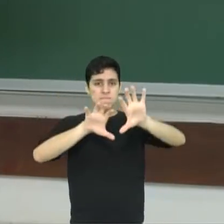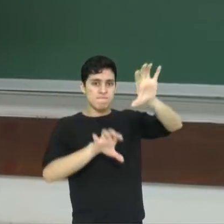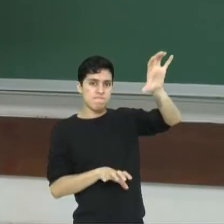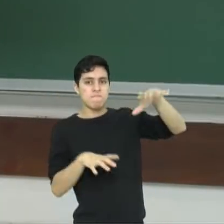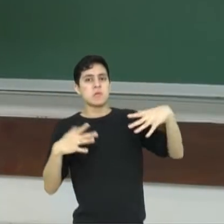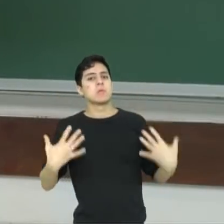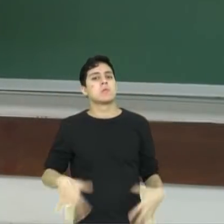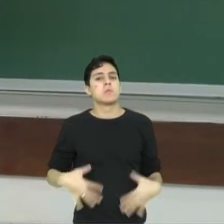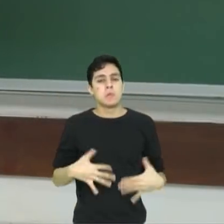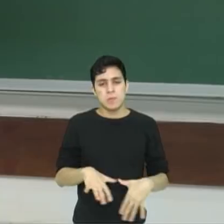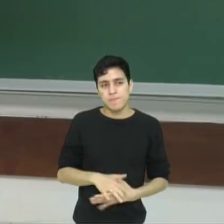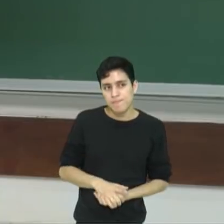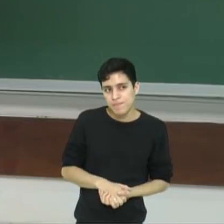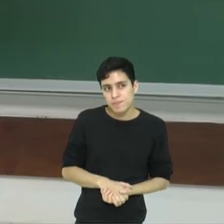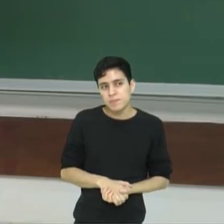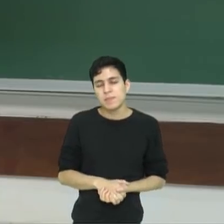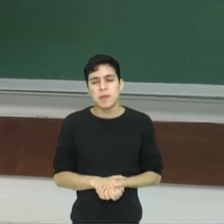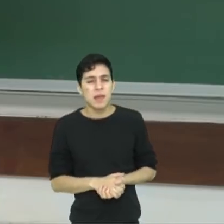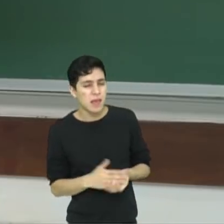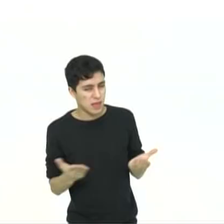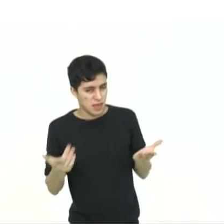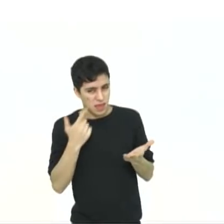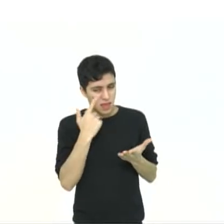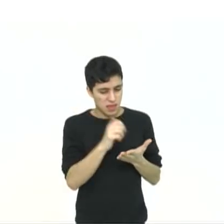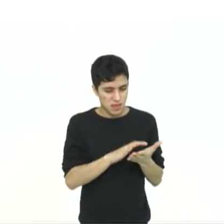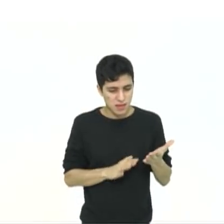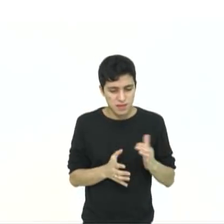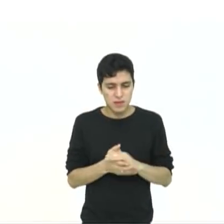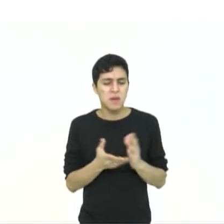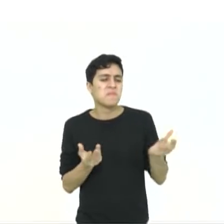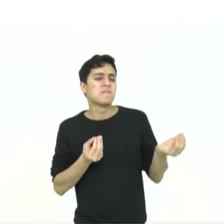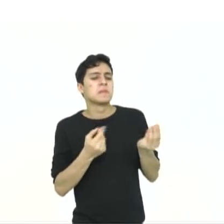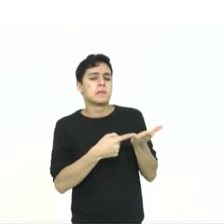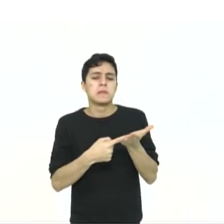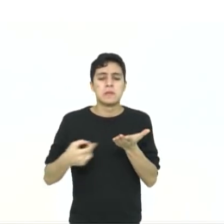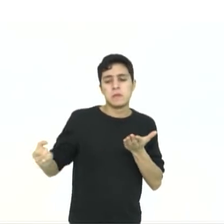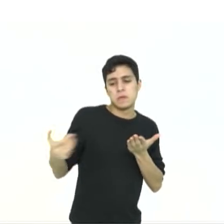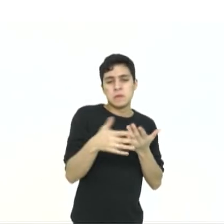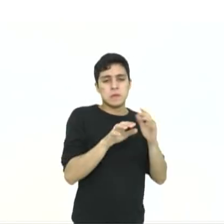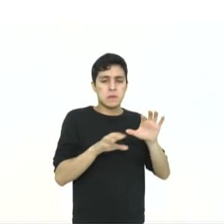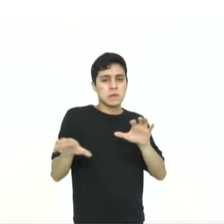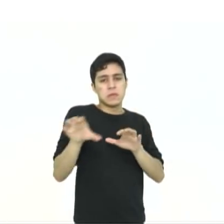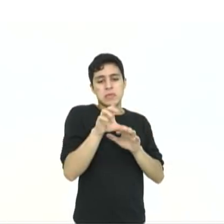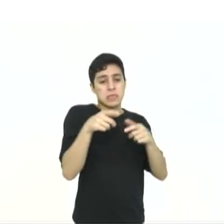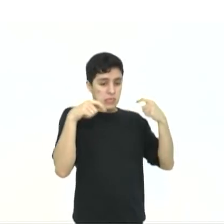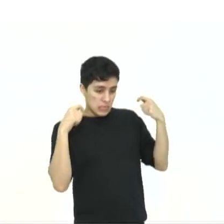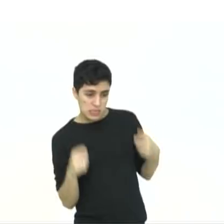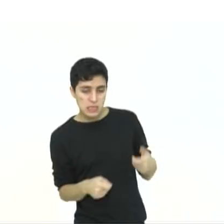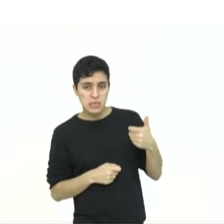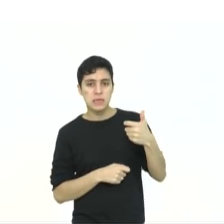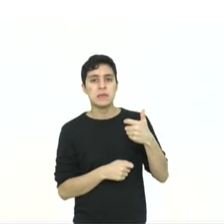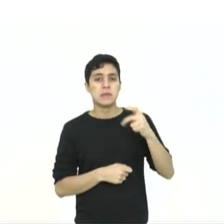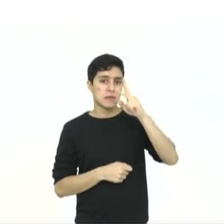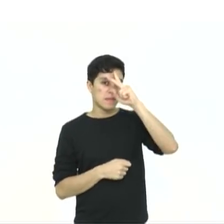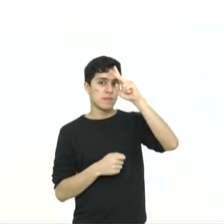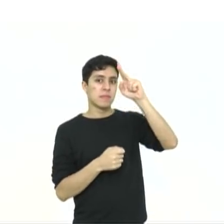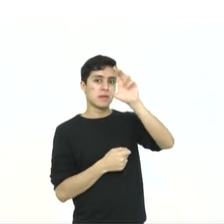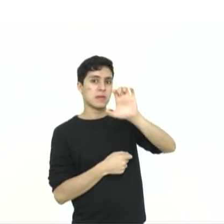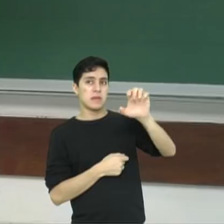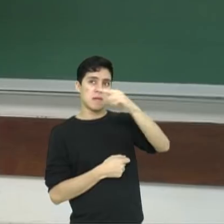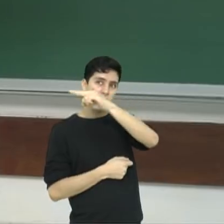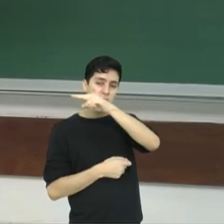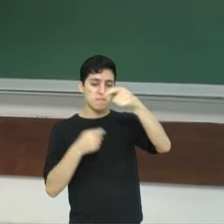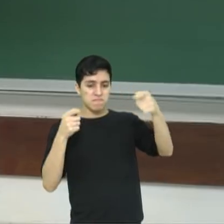tamanho do domínio deles. Agora com vocês, como foram estabelecidas as novas fronteiras impostas pelas potências europeias no continente